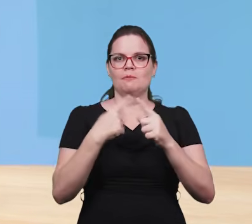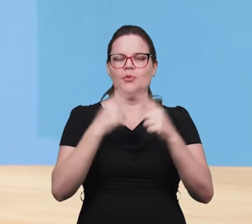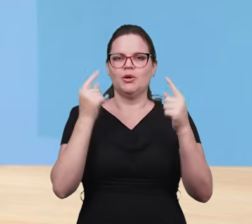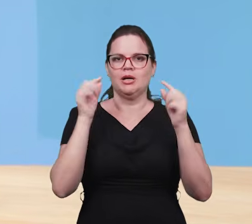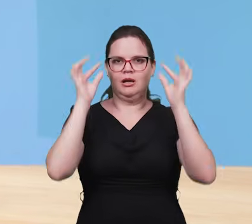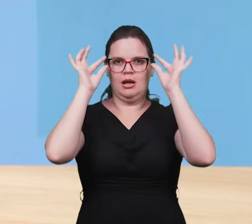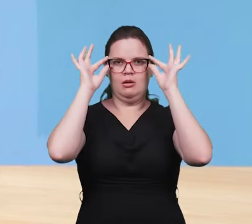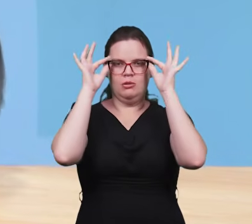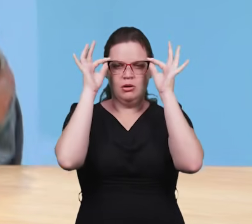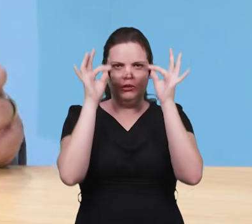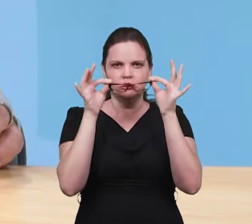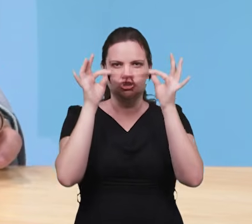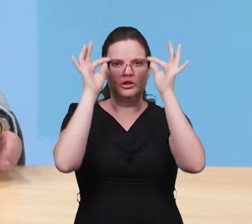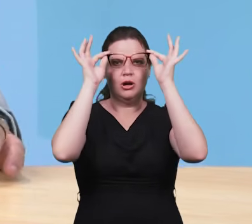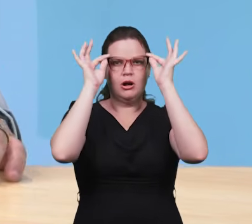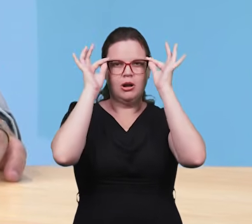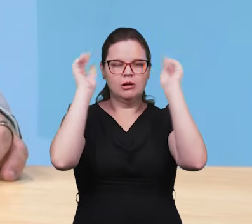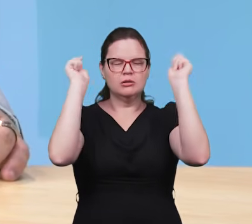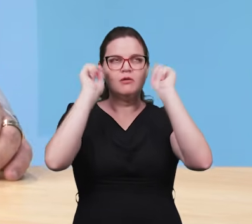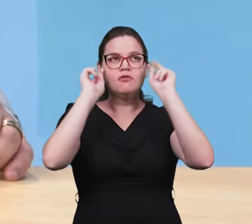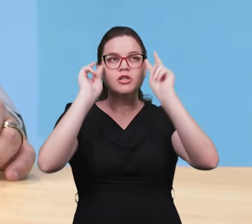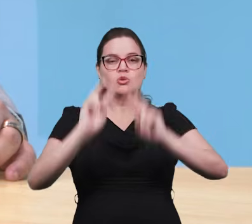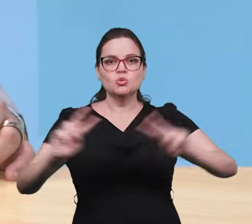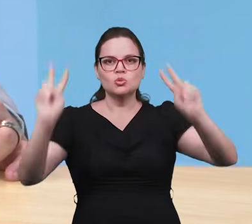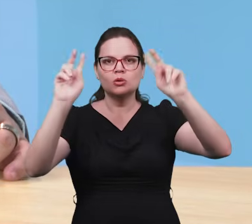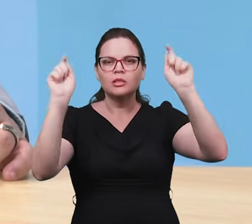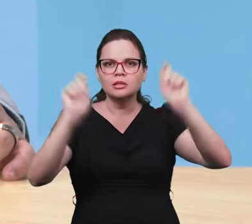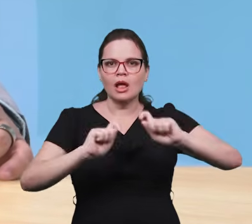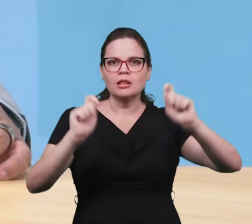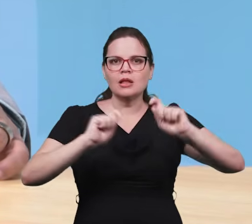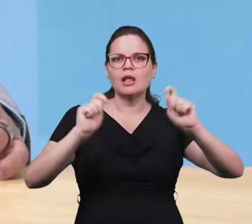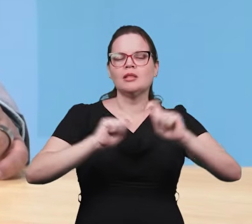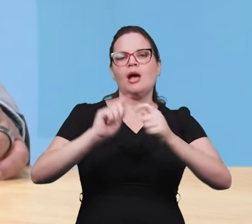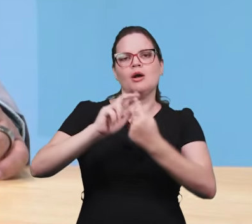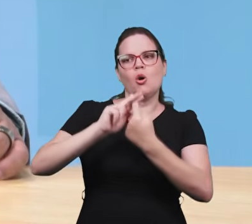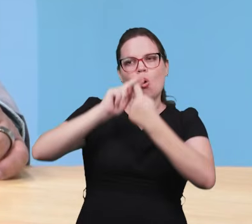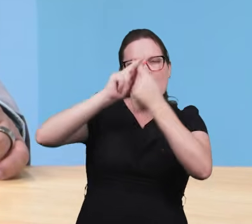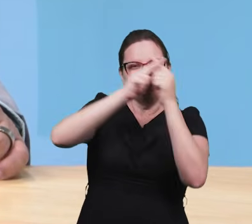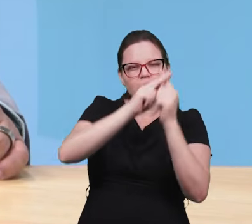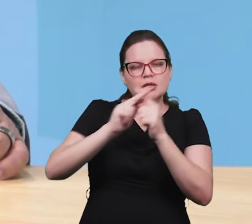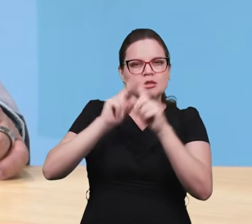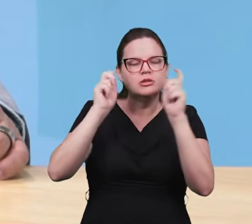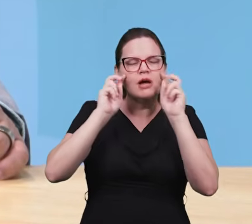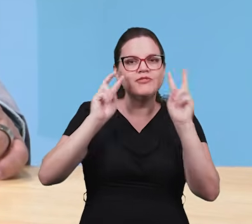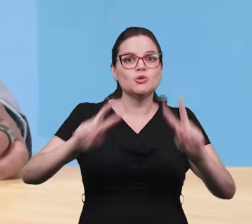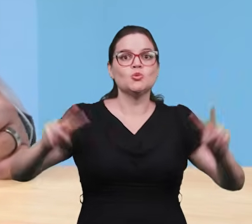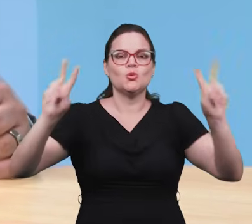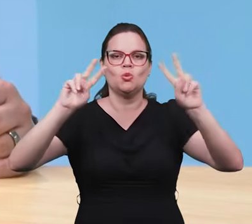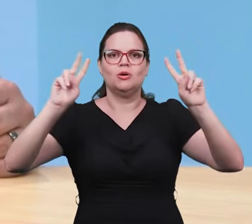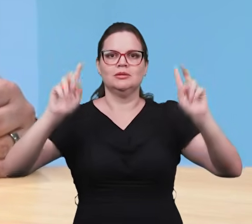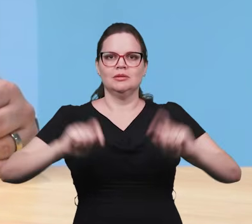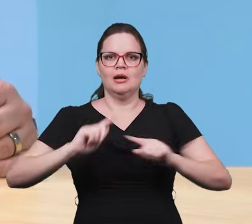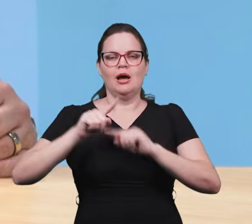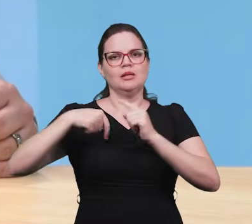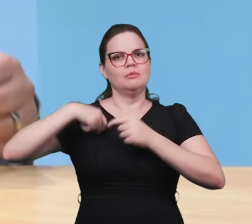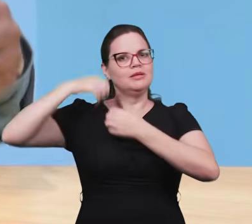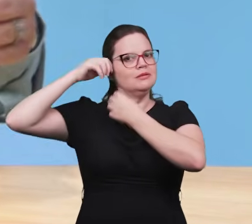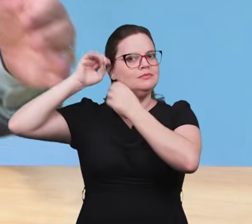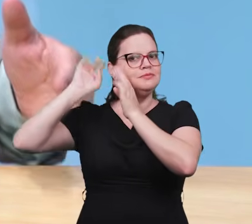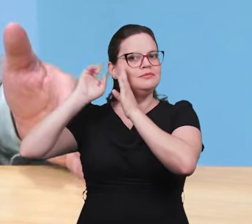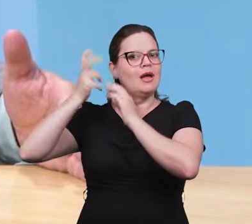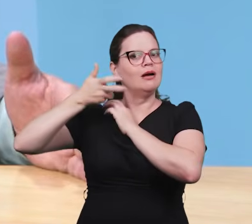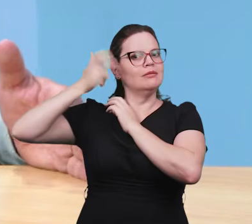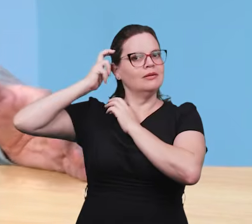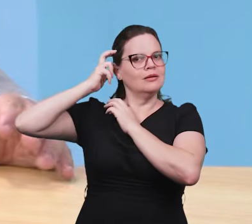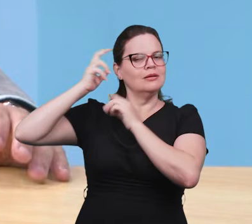Porque corrige a nossa forma de olhar, corrige a nossa visão. Isso é interessante. Mas isso vai depois prosseguir para a parte auditiva,